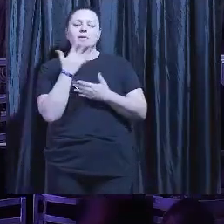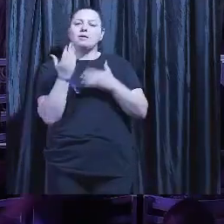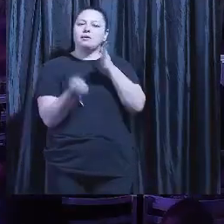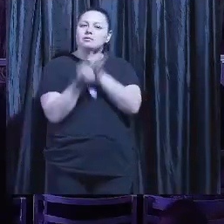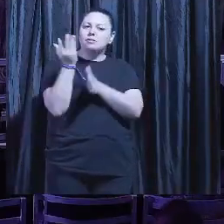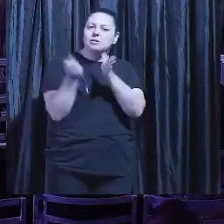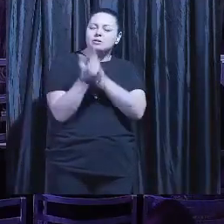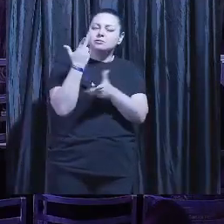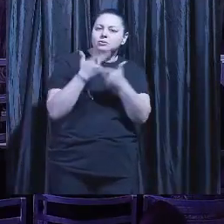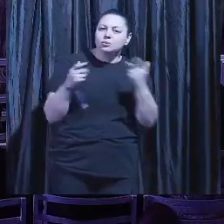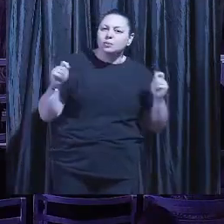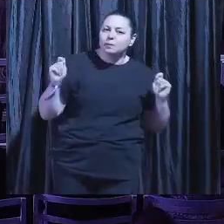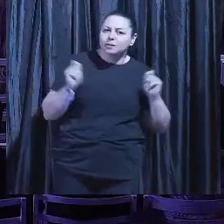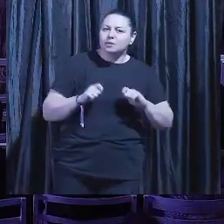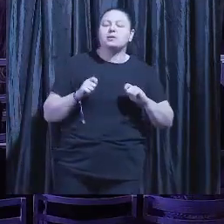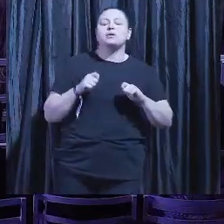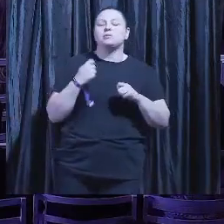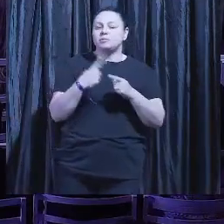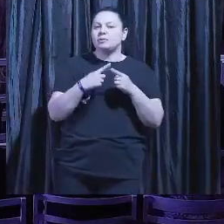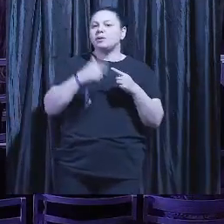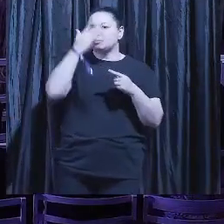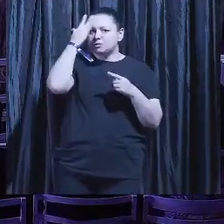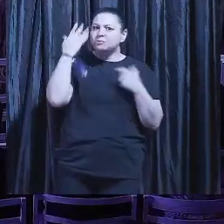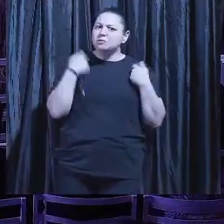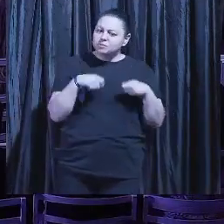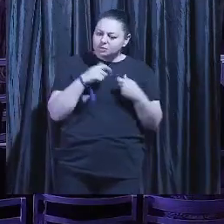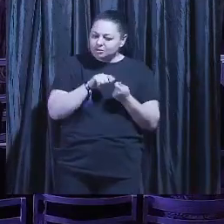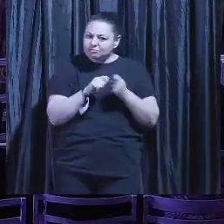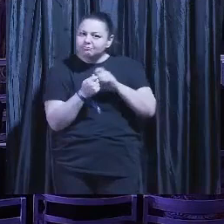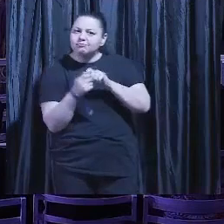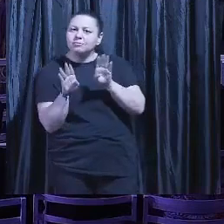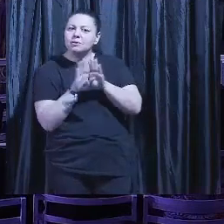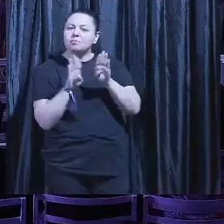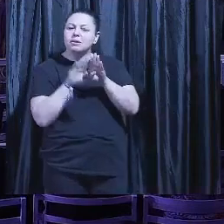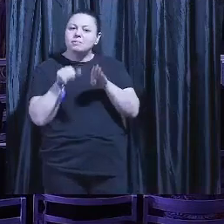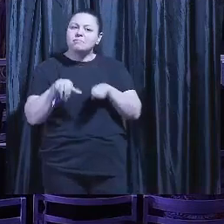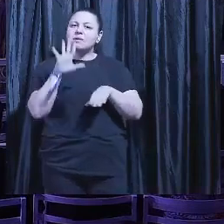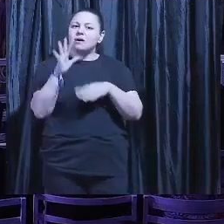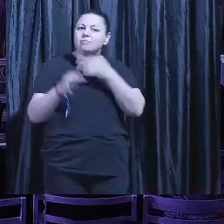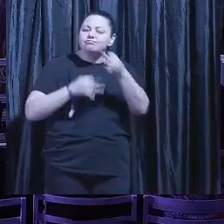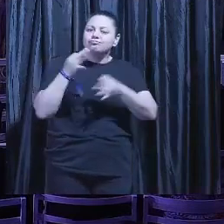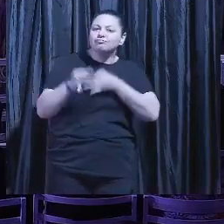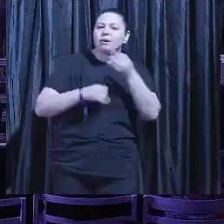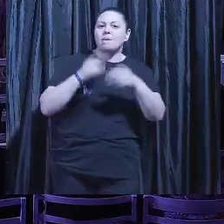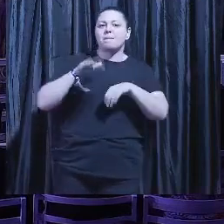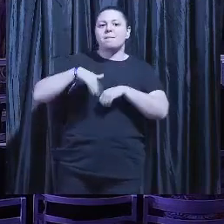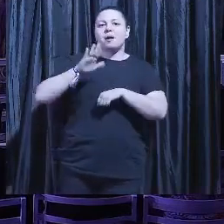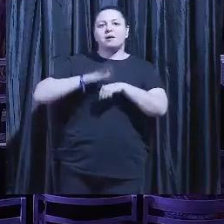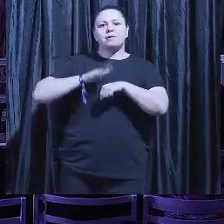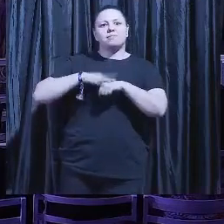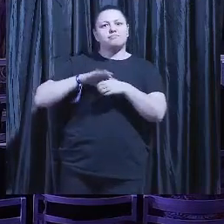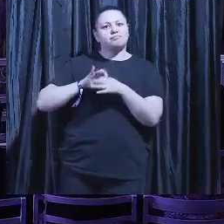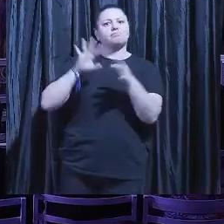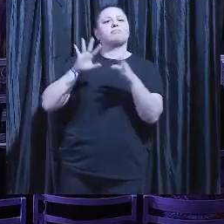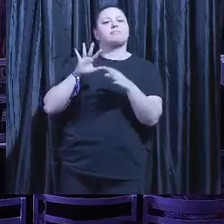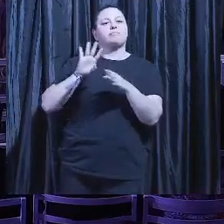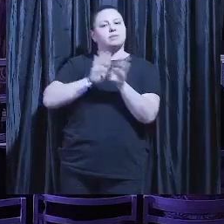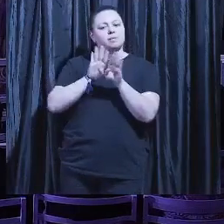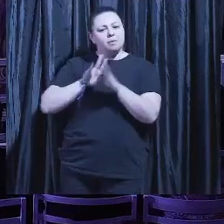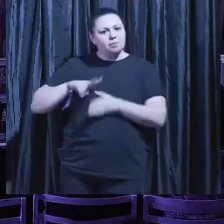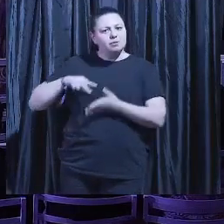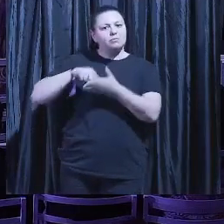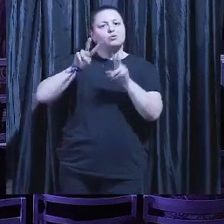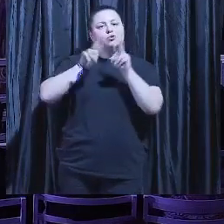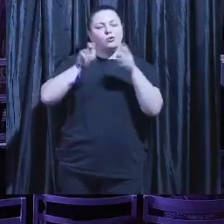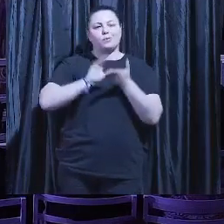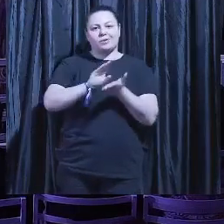as competências, né, para que as pessoas se tornem também mais críticas, mais autônomas e protagonistas em relação aos seus próprios